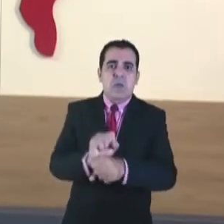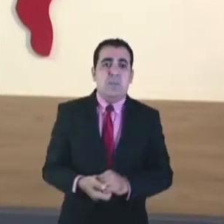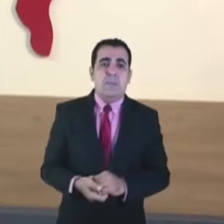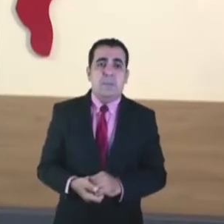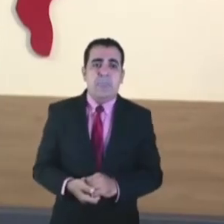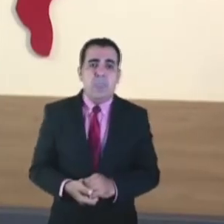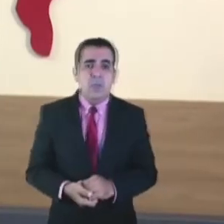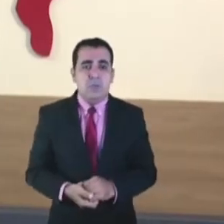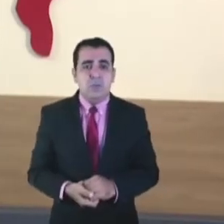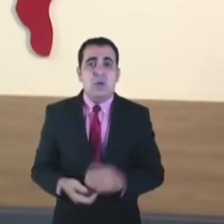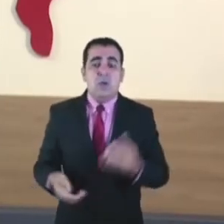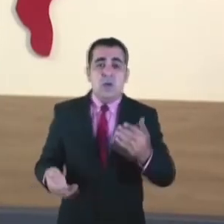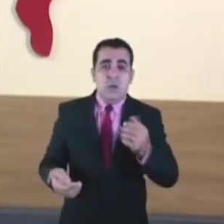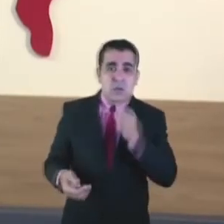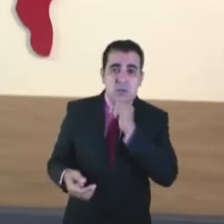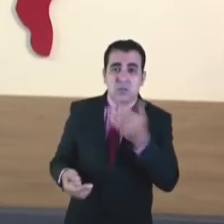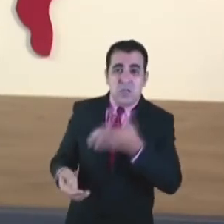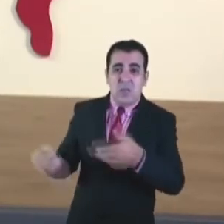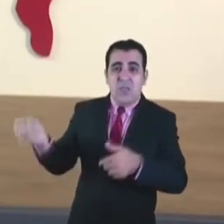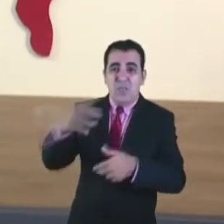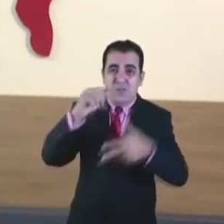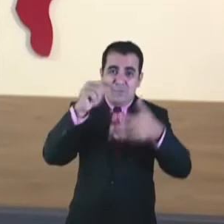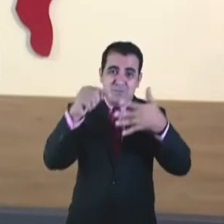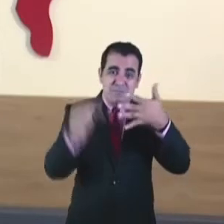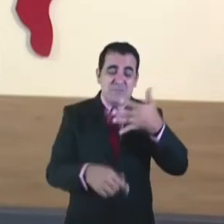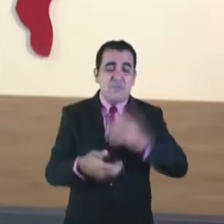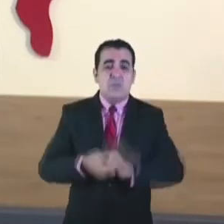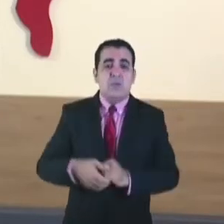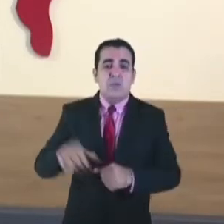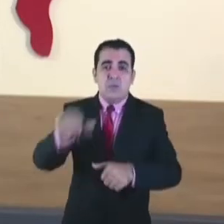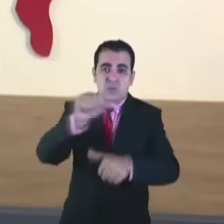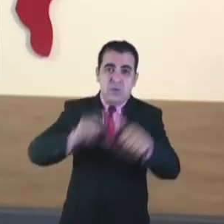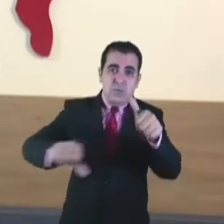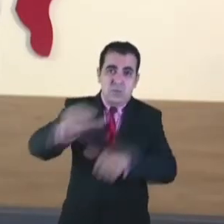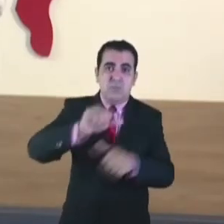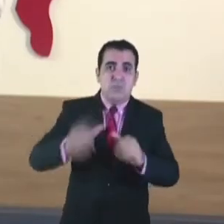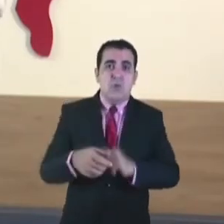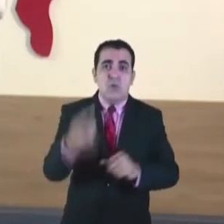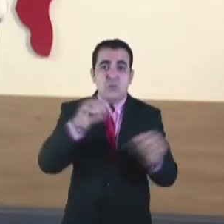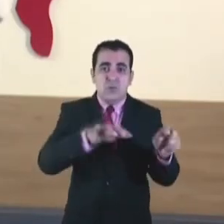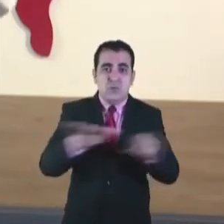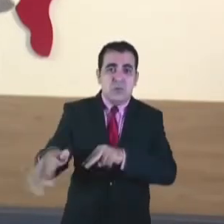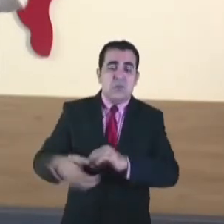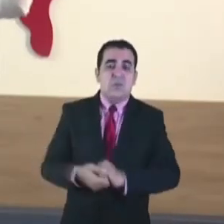parada. Ainda no território das novas medidas, nós estamos mudando